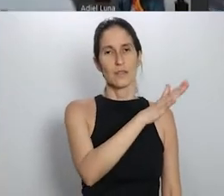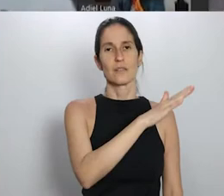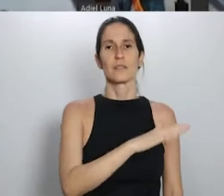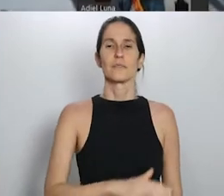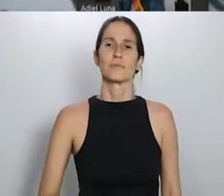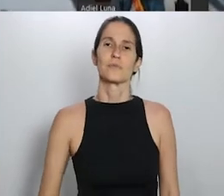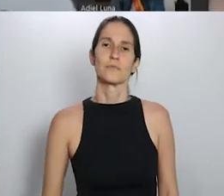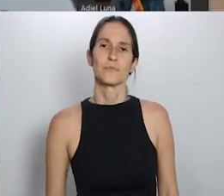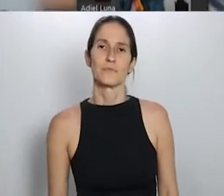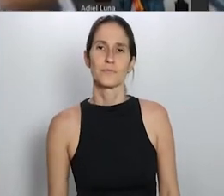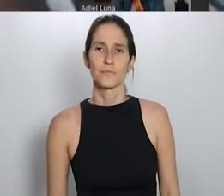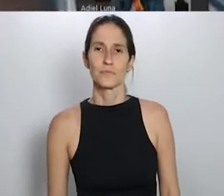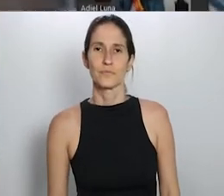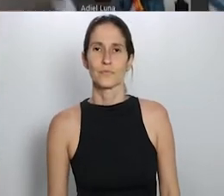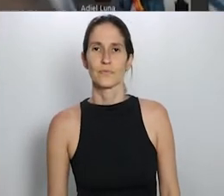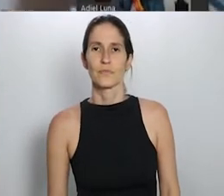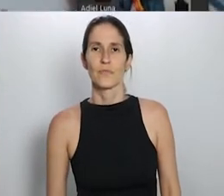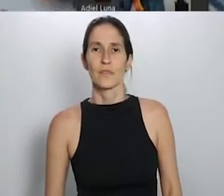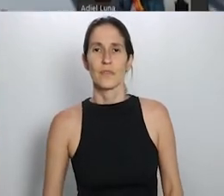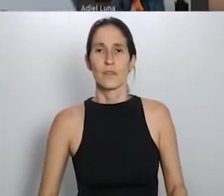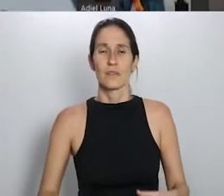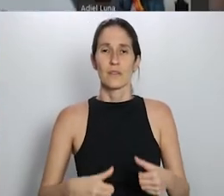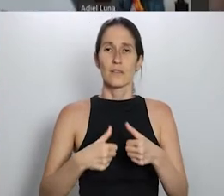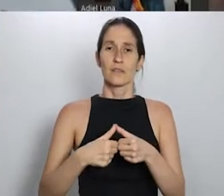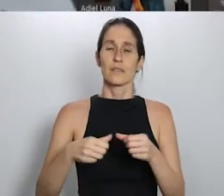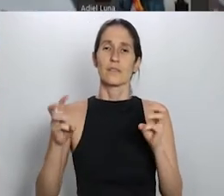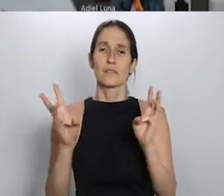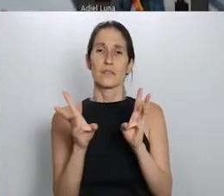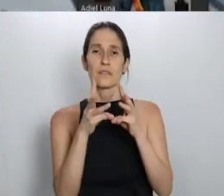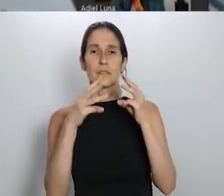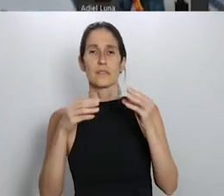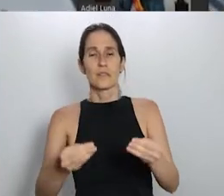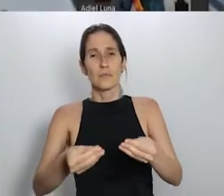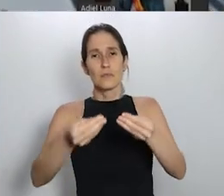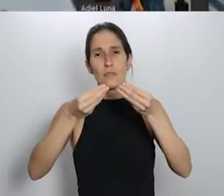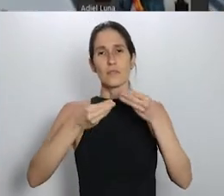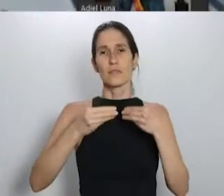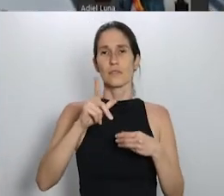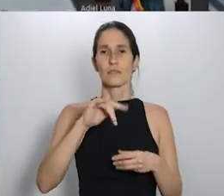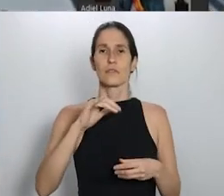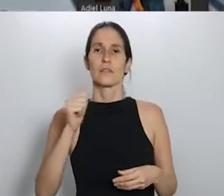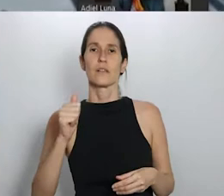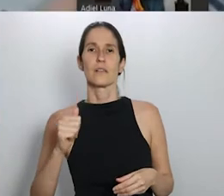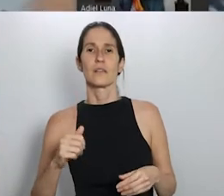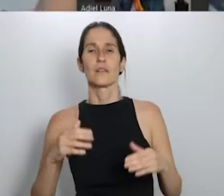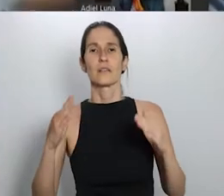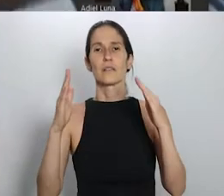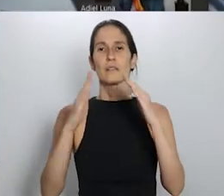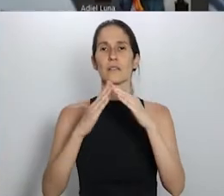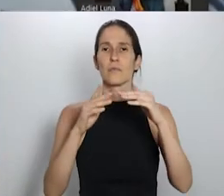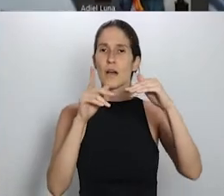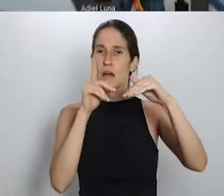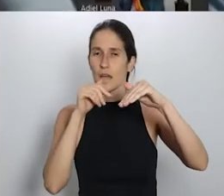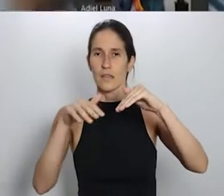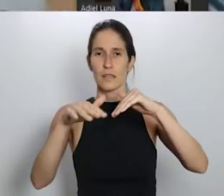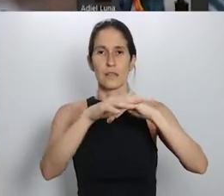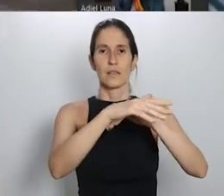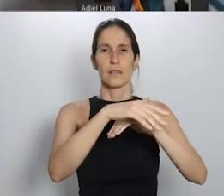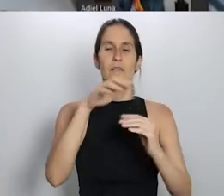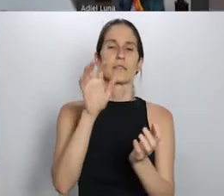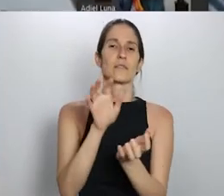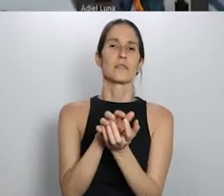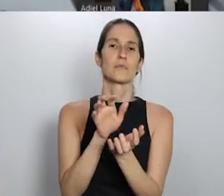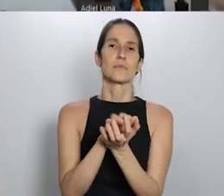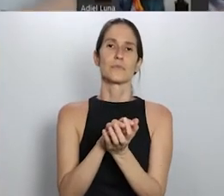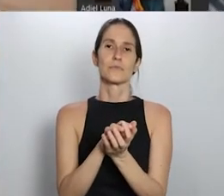mar. Esta ciranda quem me deu foi Lia, que mora na ilha de